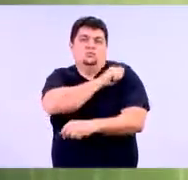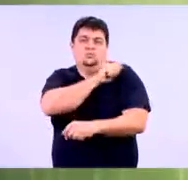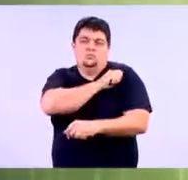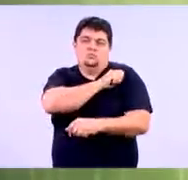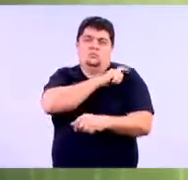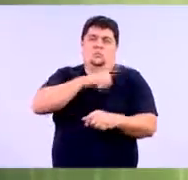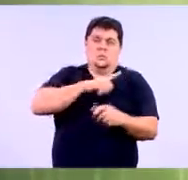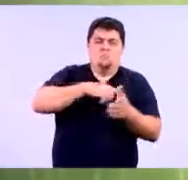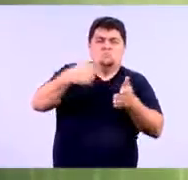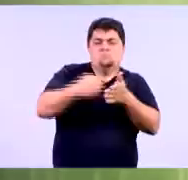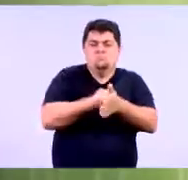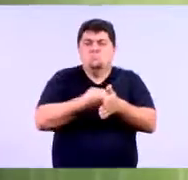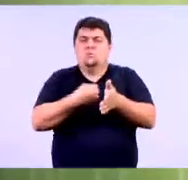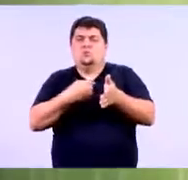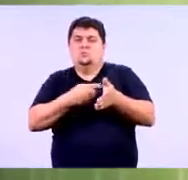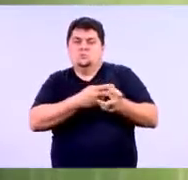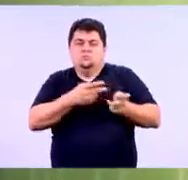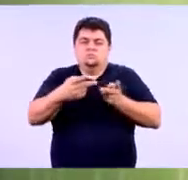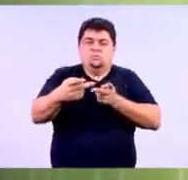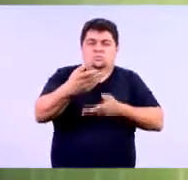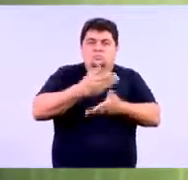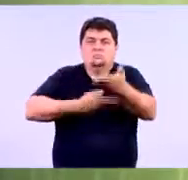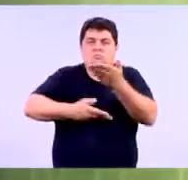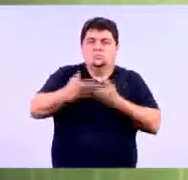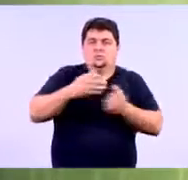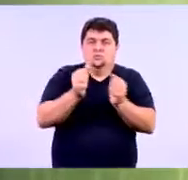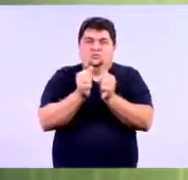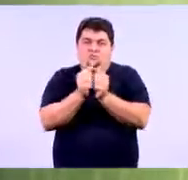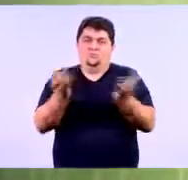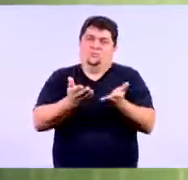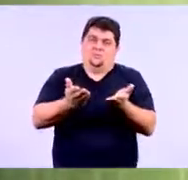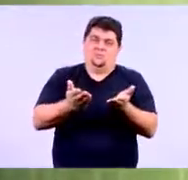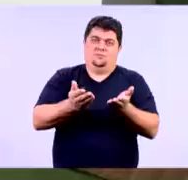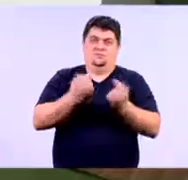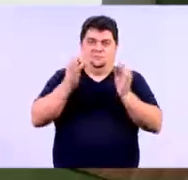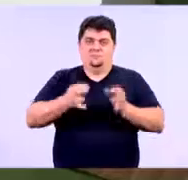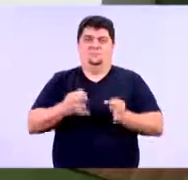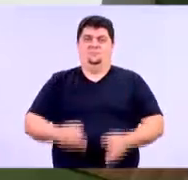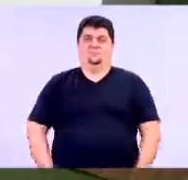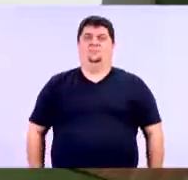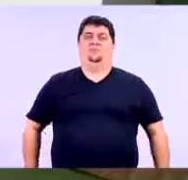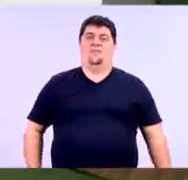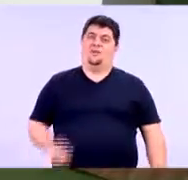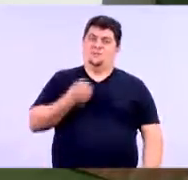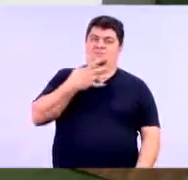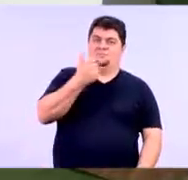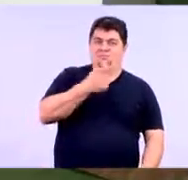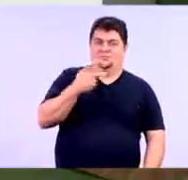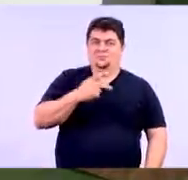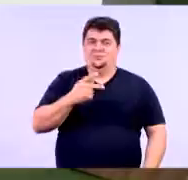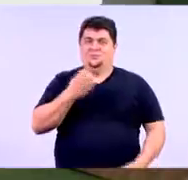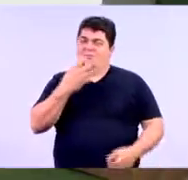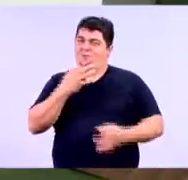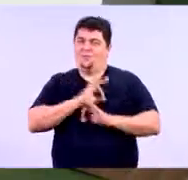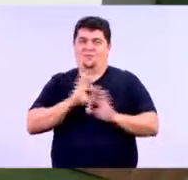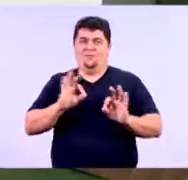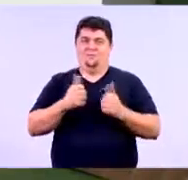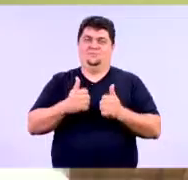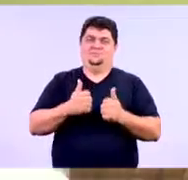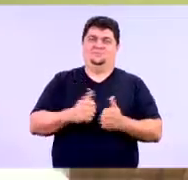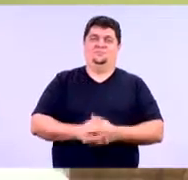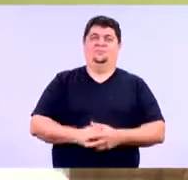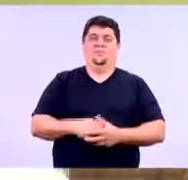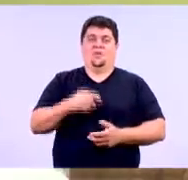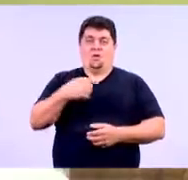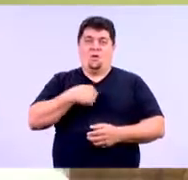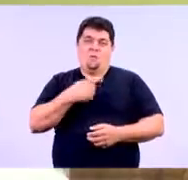participem ativamente conosco nessa batalha que temos aí. Certo, professor? Isso, tudo bom, professor? Tudo ótimo. Então, eu